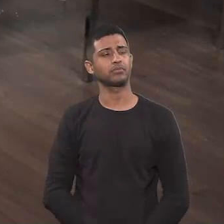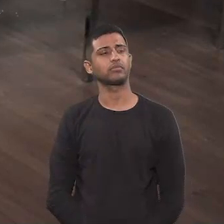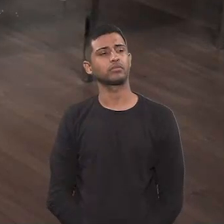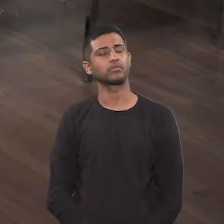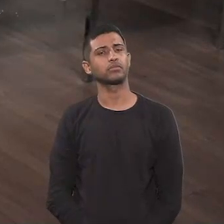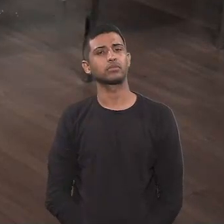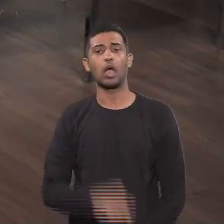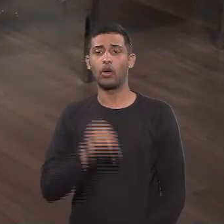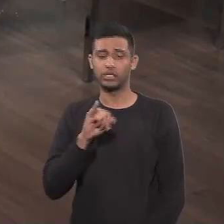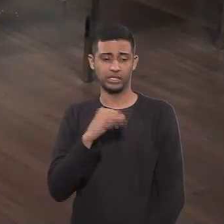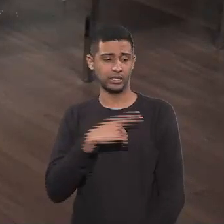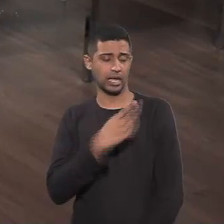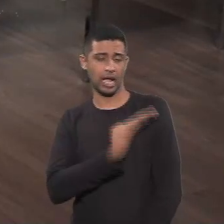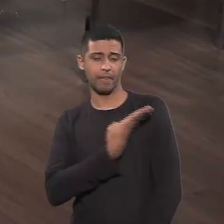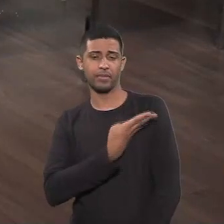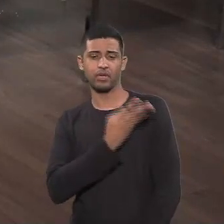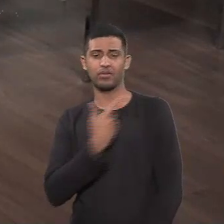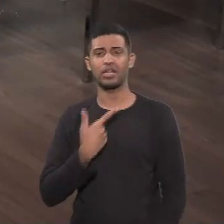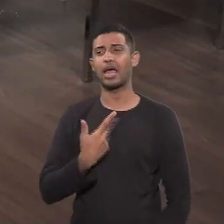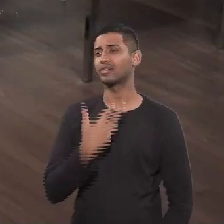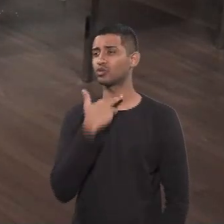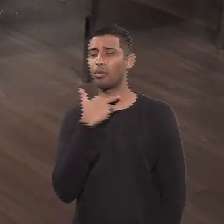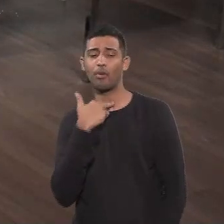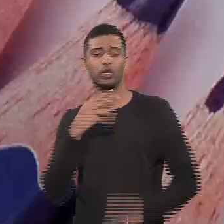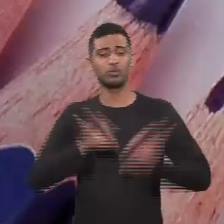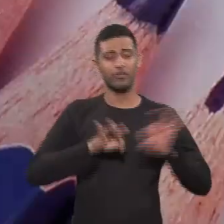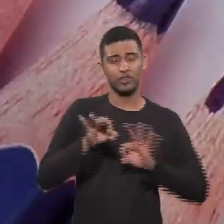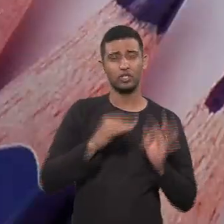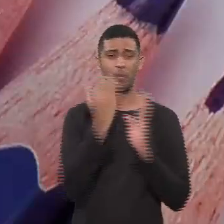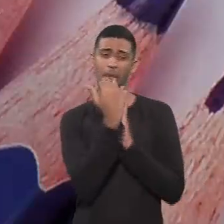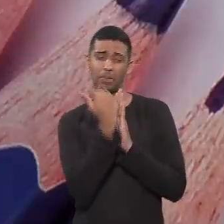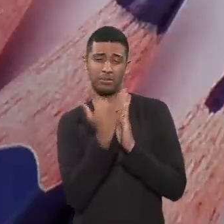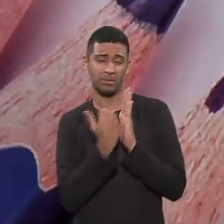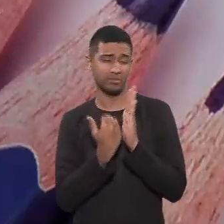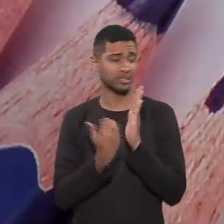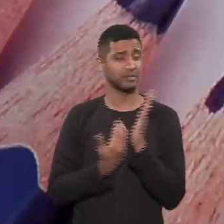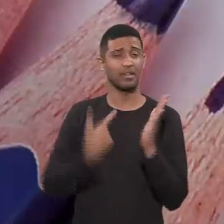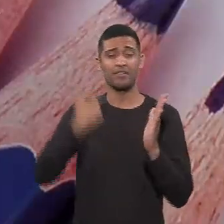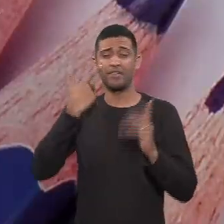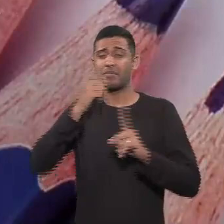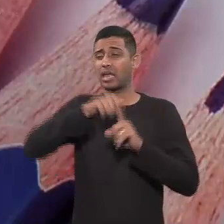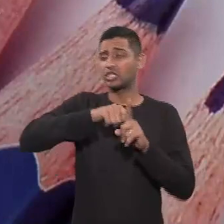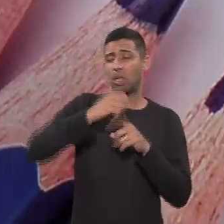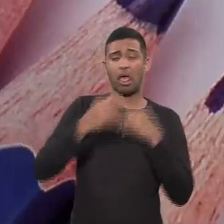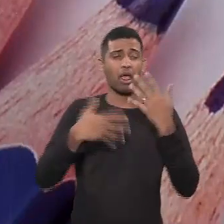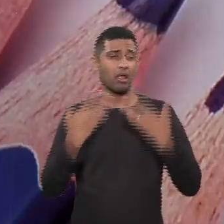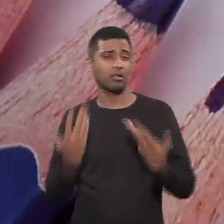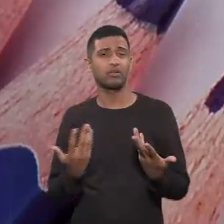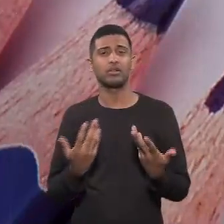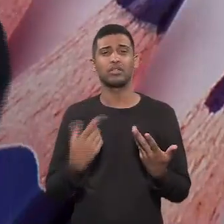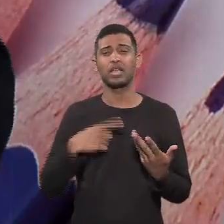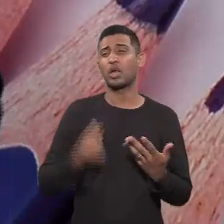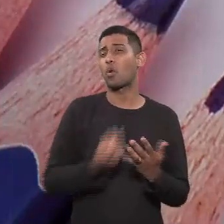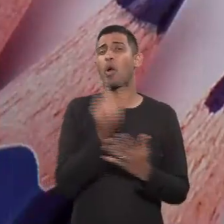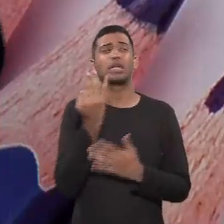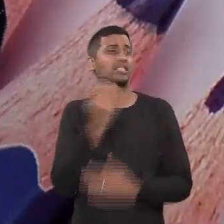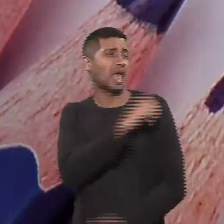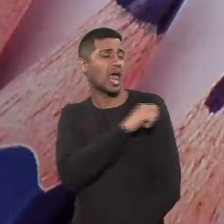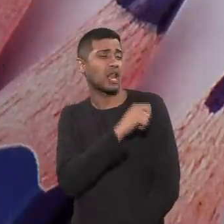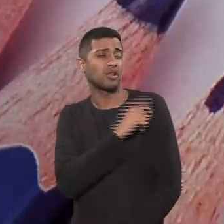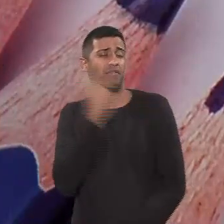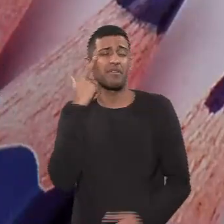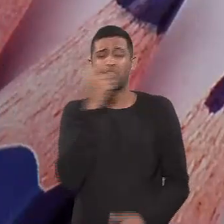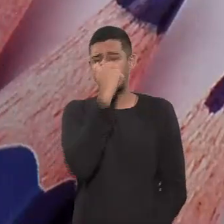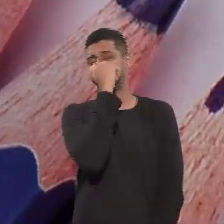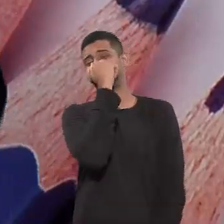Se a gente tem um colega que ajude, poxa, o professor não pode, o planejamento dele é aquela semana, aquele mês, né? Tem uma turma de não sei quantos alunos, é a turma